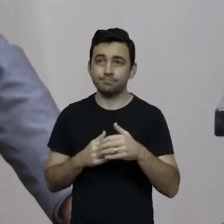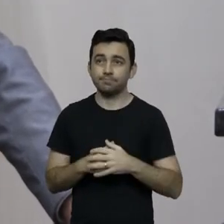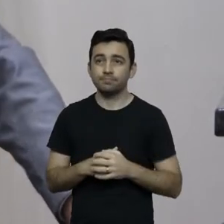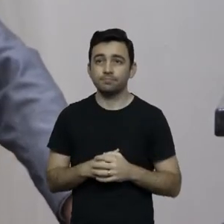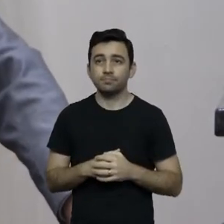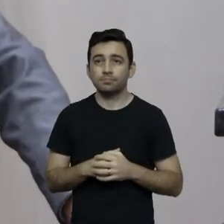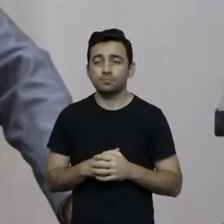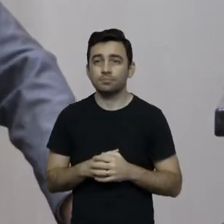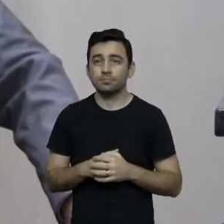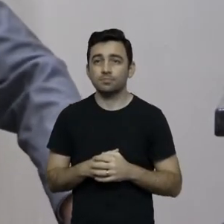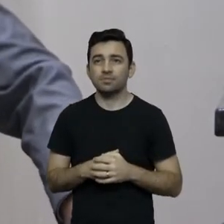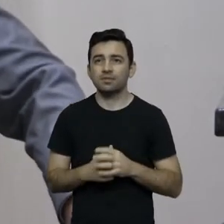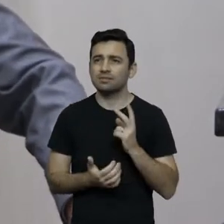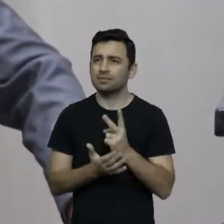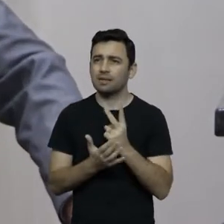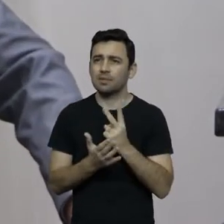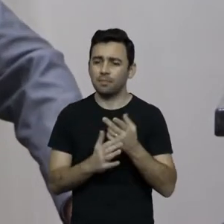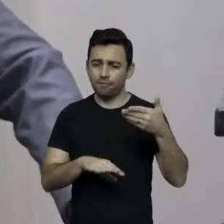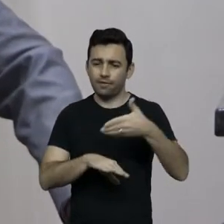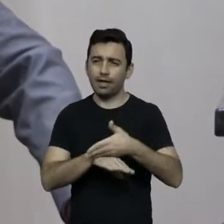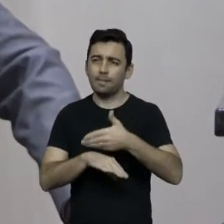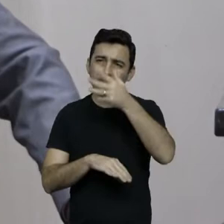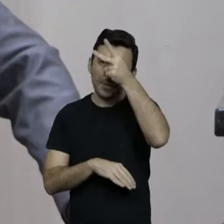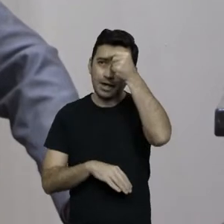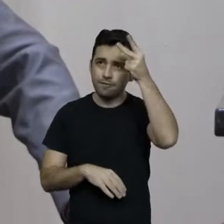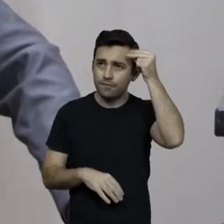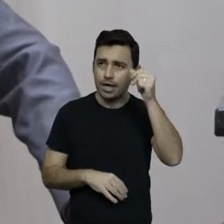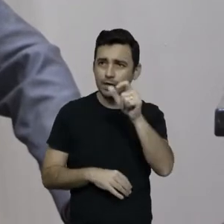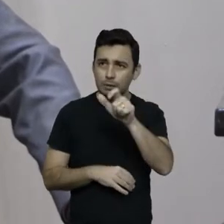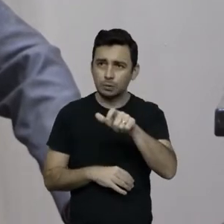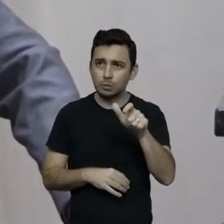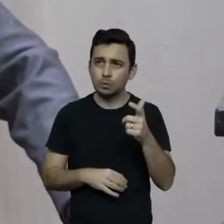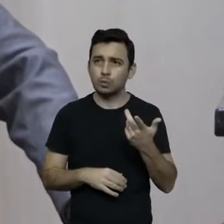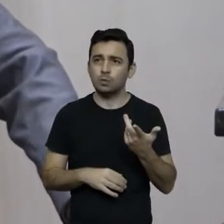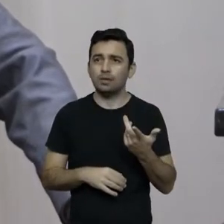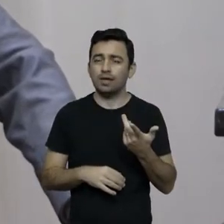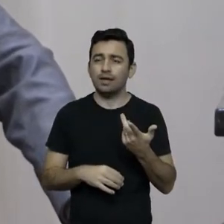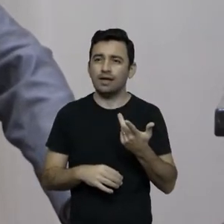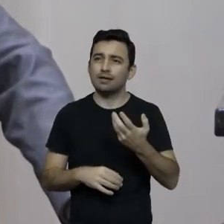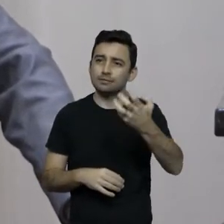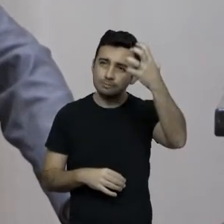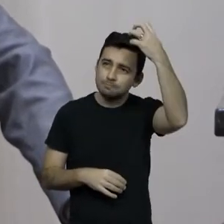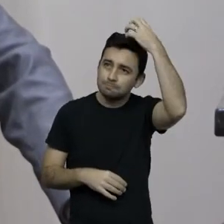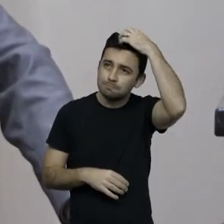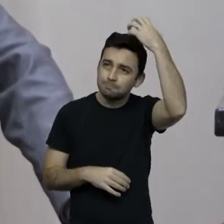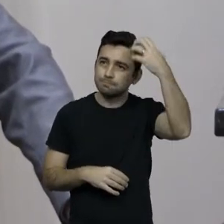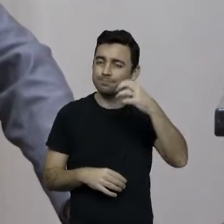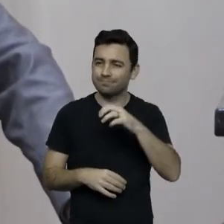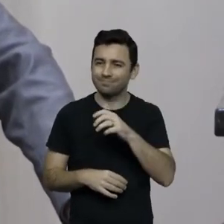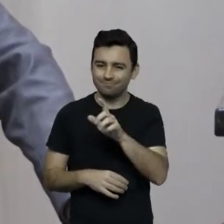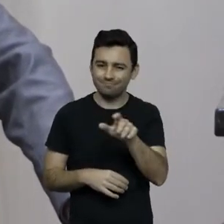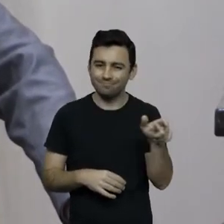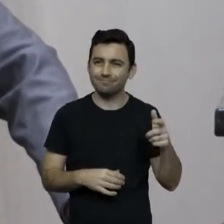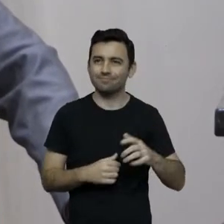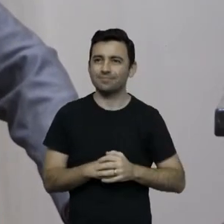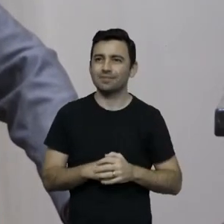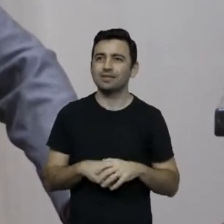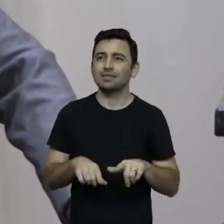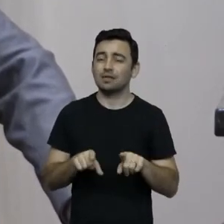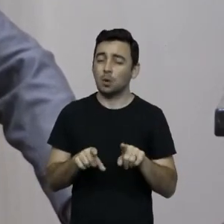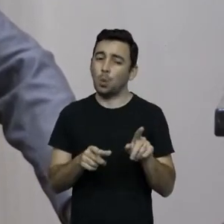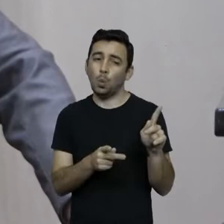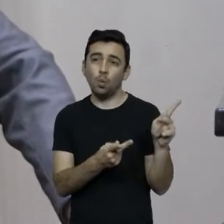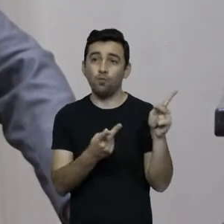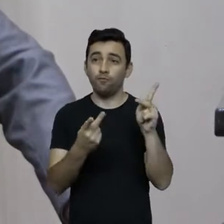hoje e sempre tem vindo aqui os prefeitos têm vindo as Realeza as a fazer um